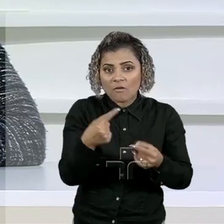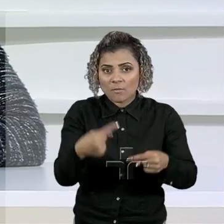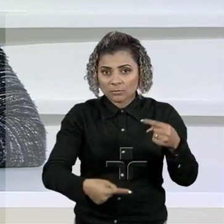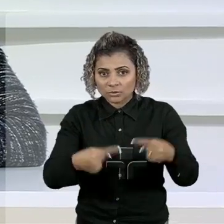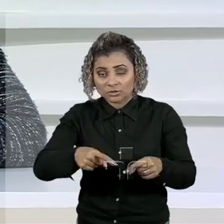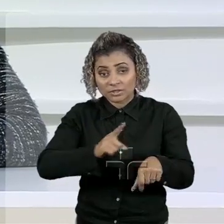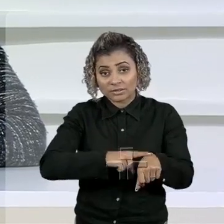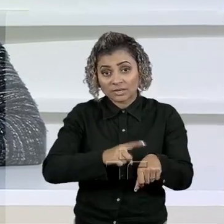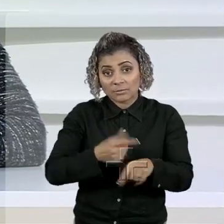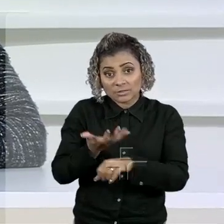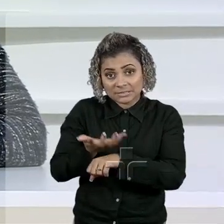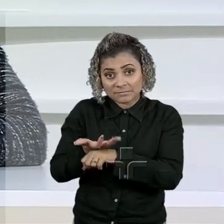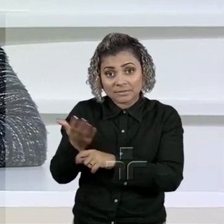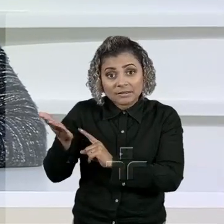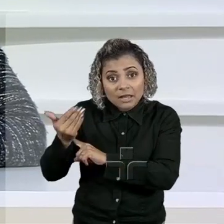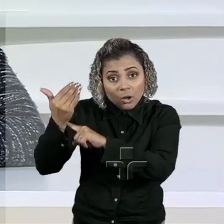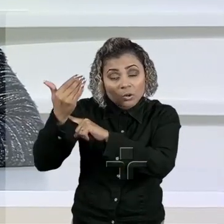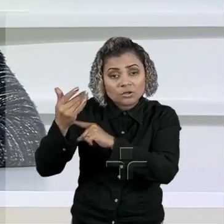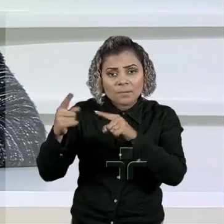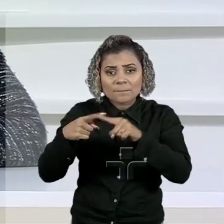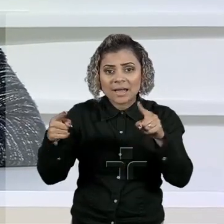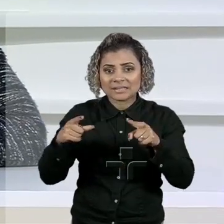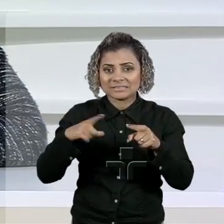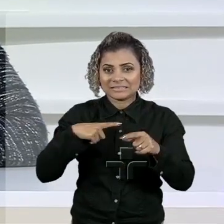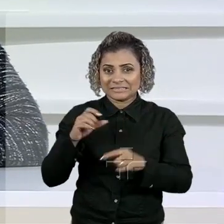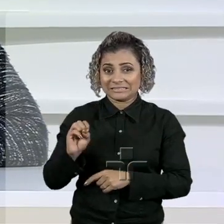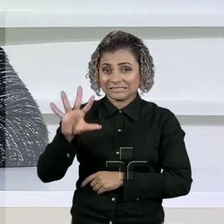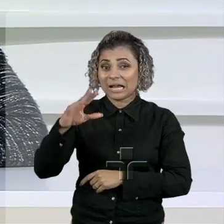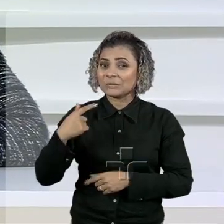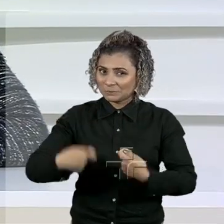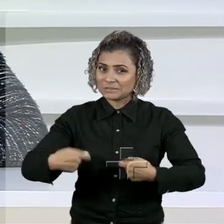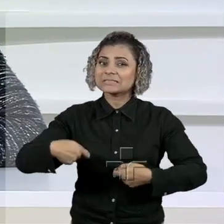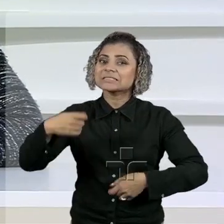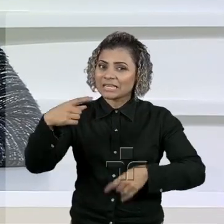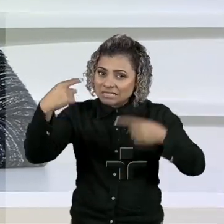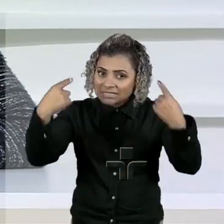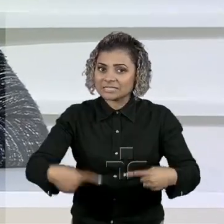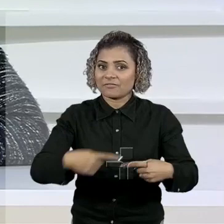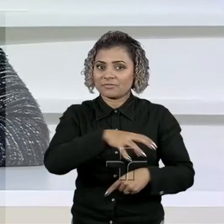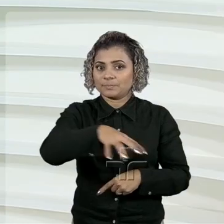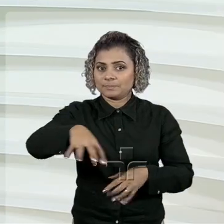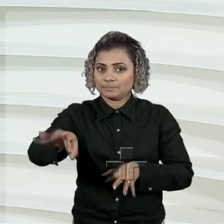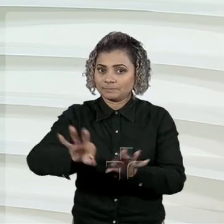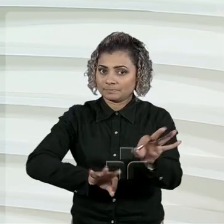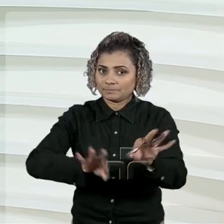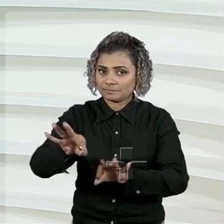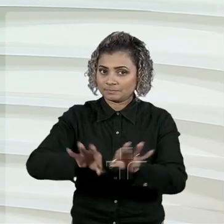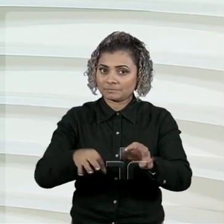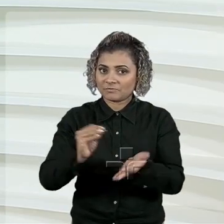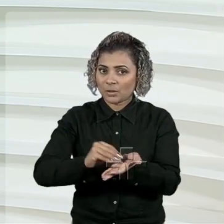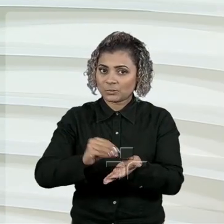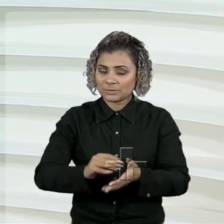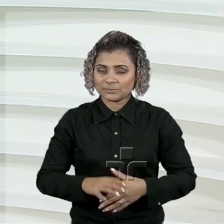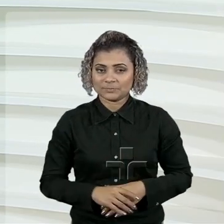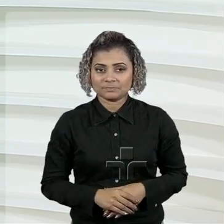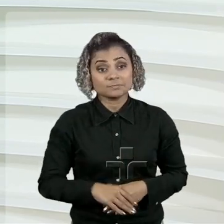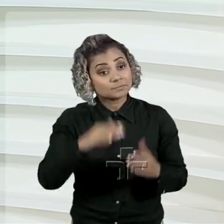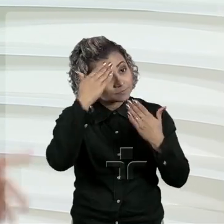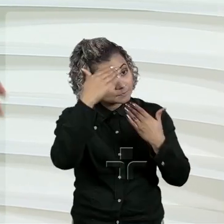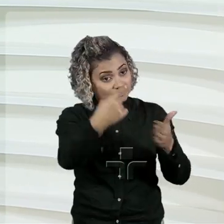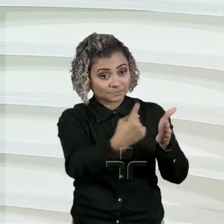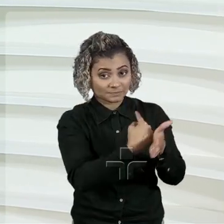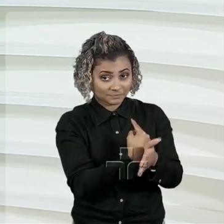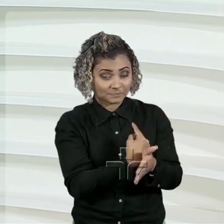de tecnologia numa rede que ainda tem muitos desafios de infraestrutura de conectividade, por exemplo. Obrigado pela pergunta.